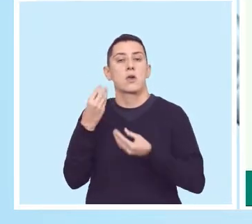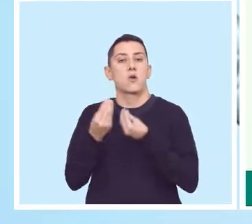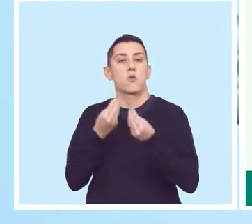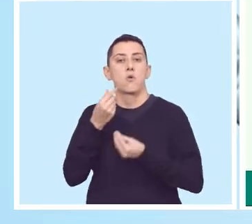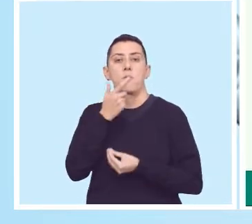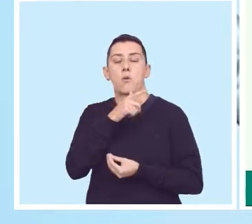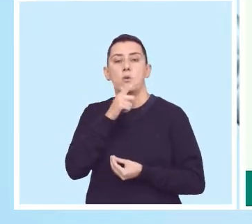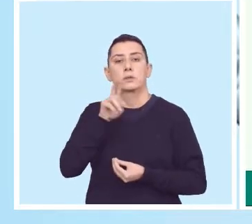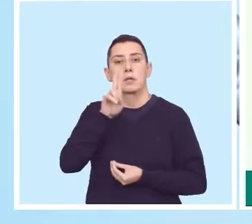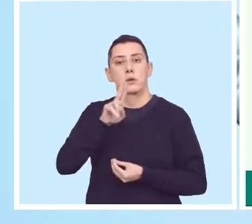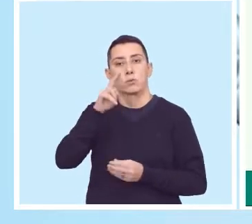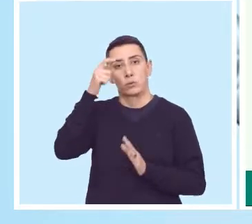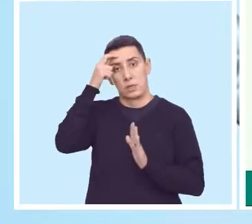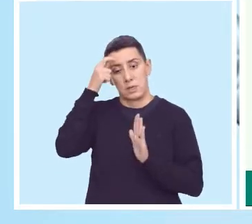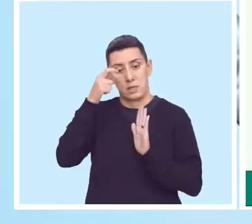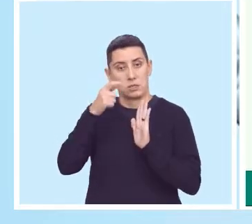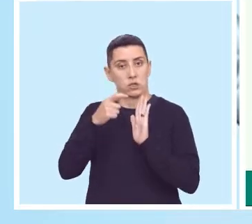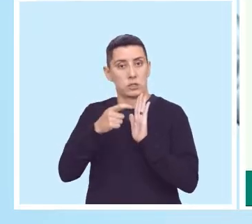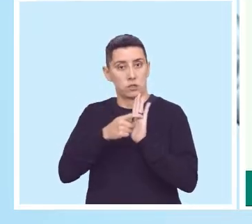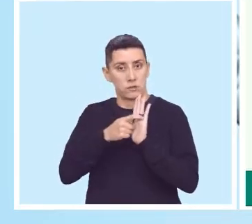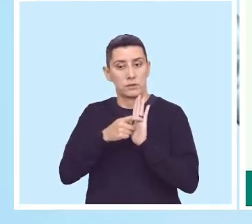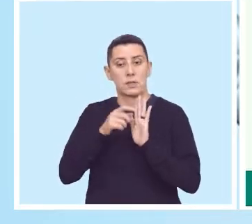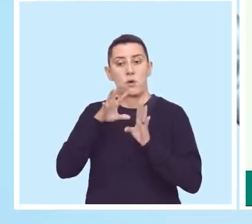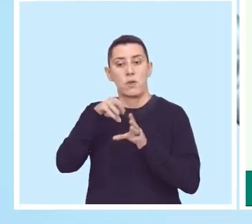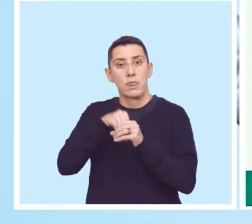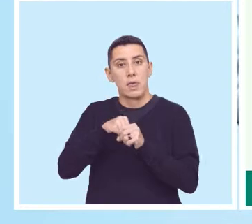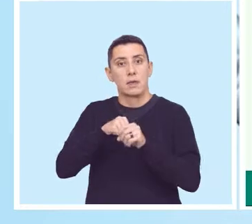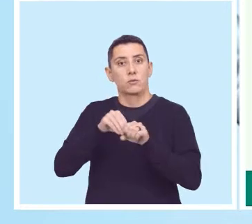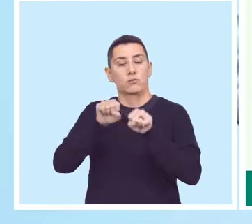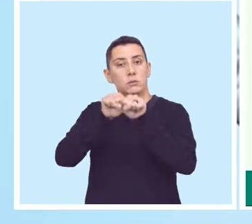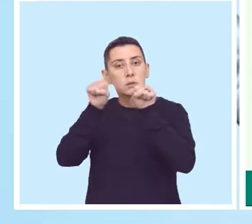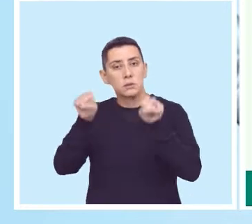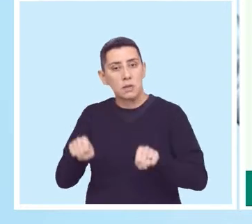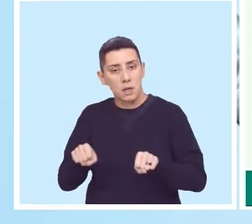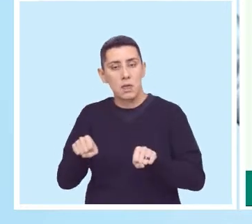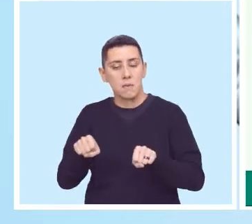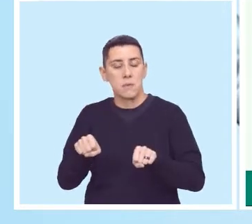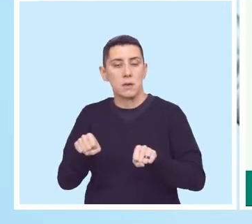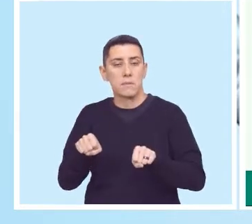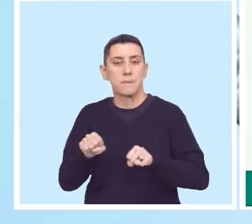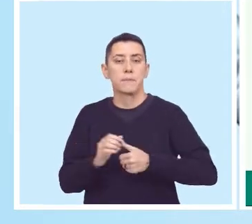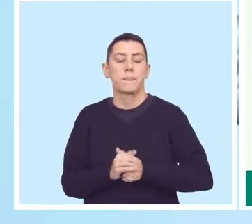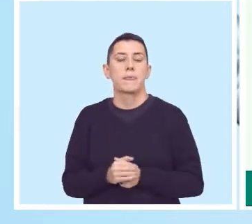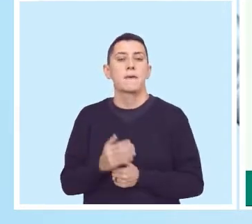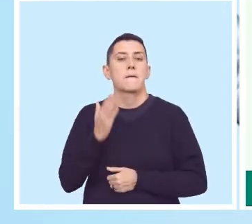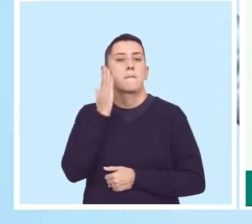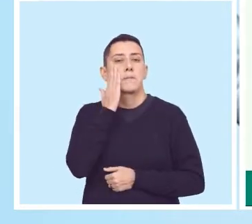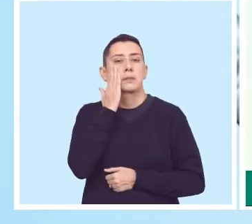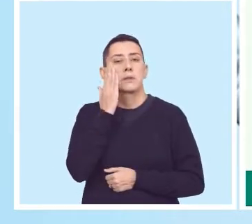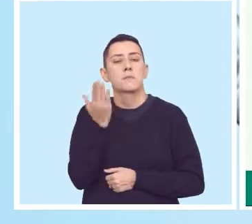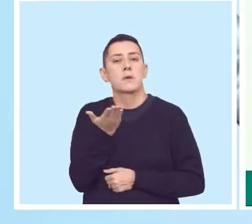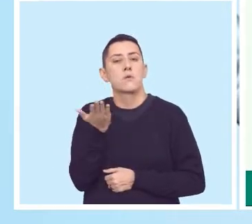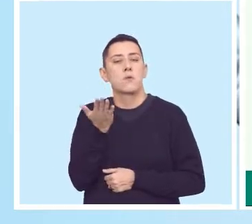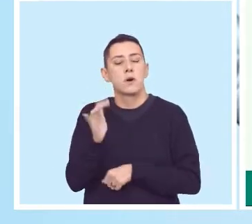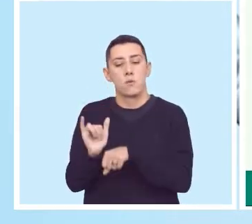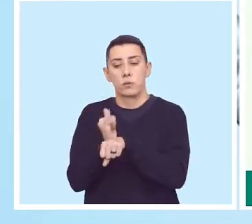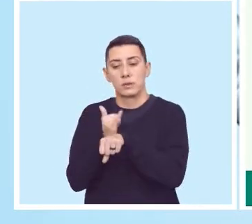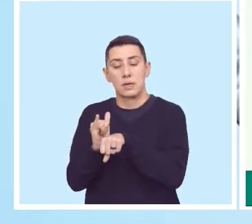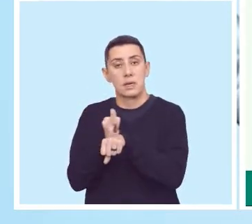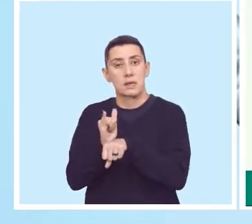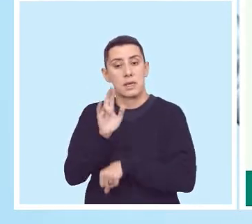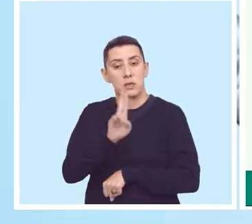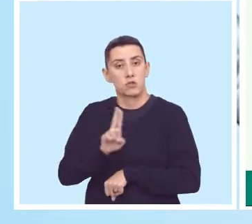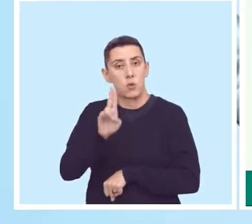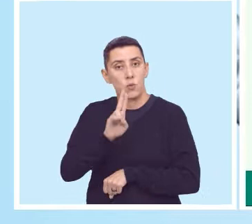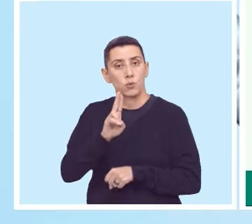inteligência artificial, da parte da visão computacional, é, do, das estratégias que nós utilizamos, né, do